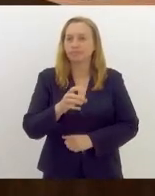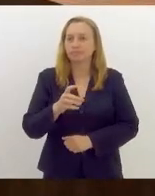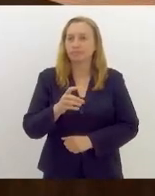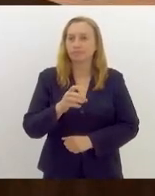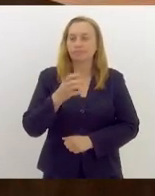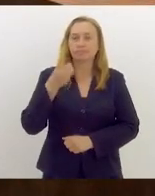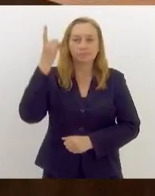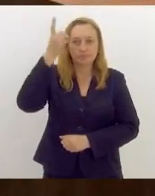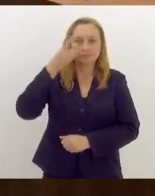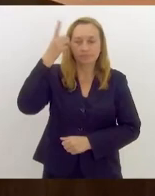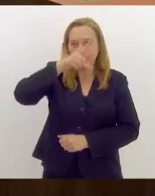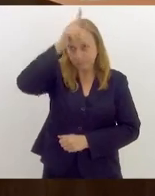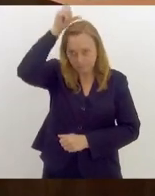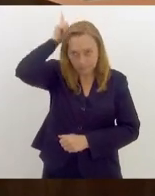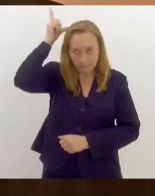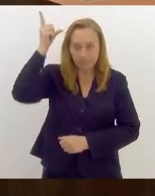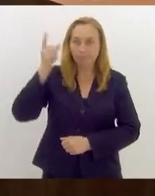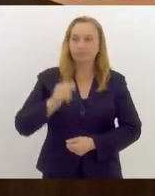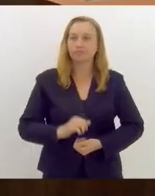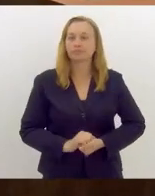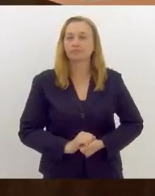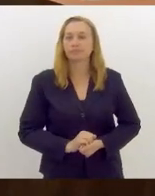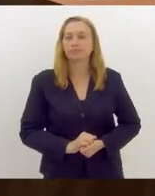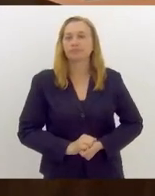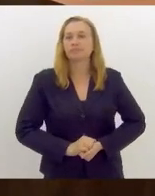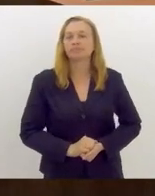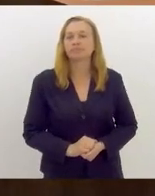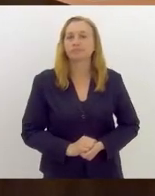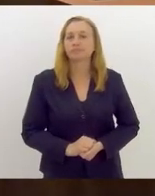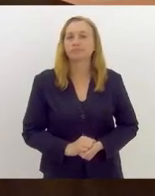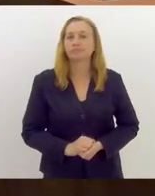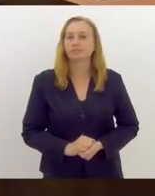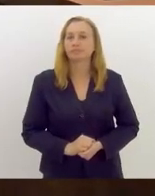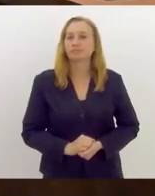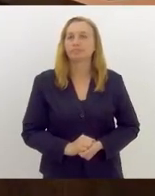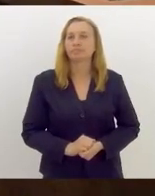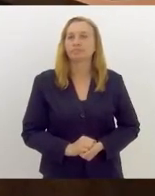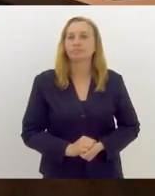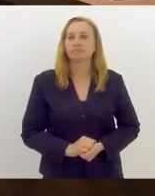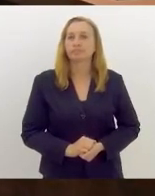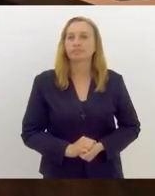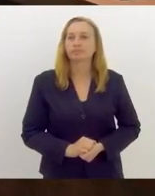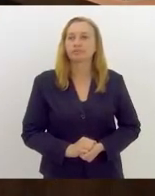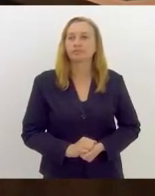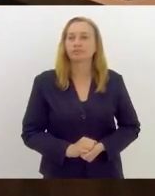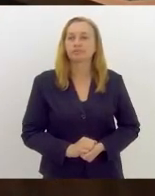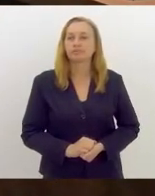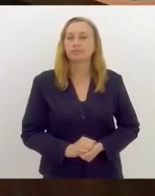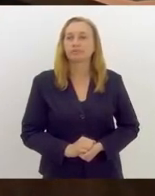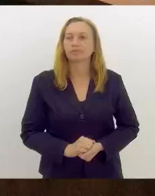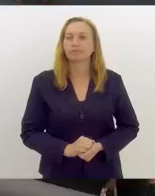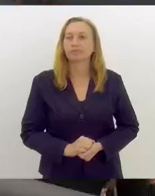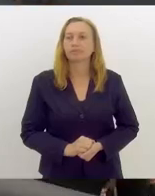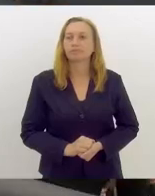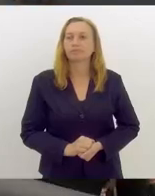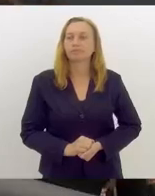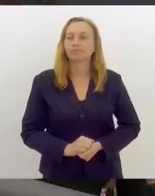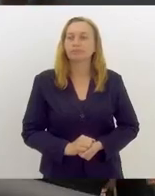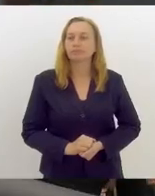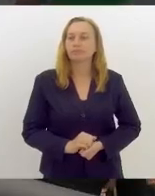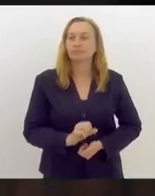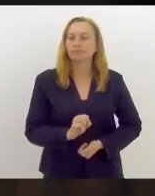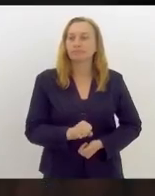Deputado Luiz Paulo Correia da Rocha portanto esse é o nosso parecer